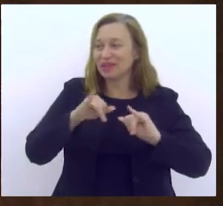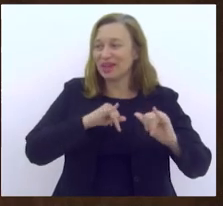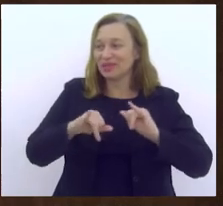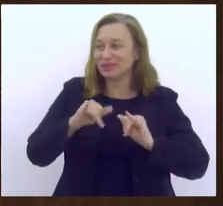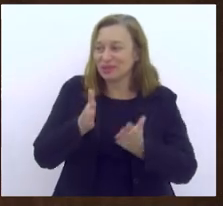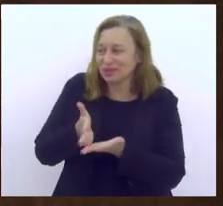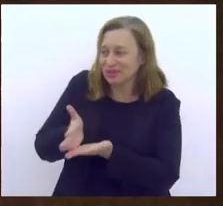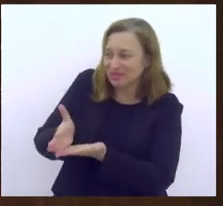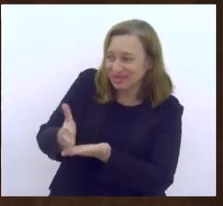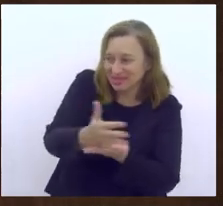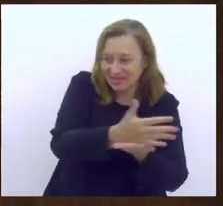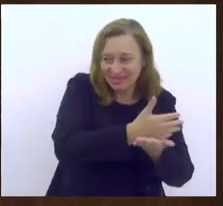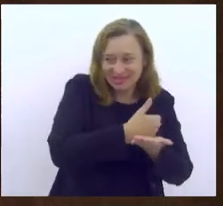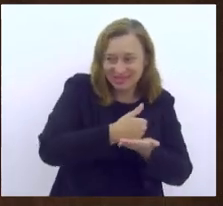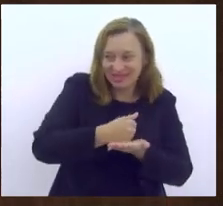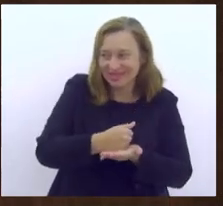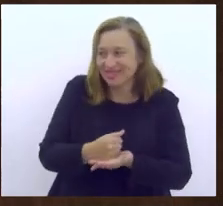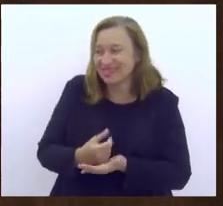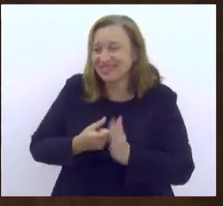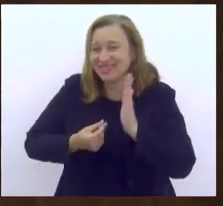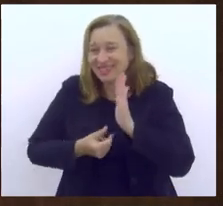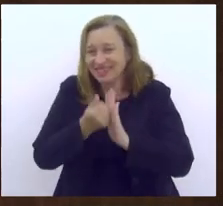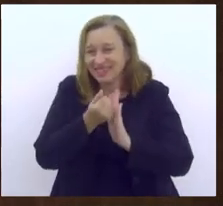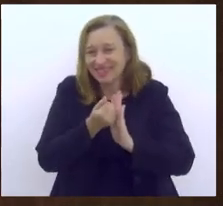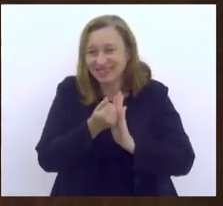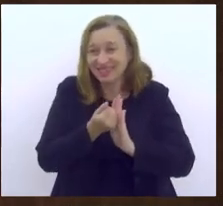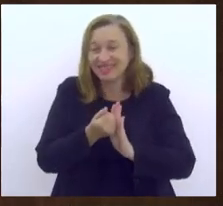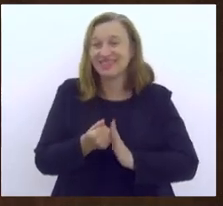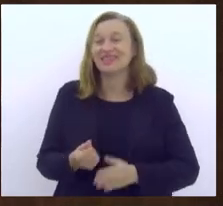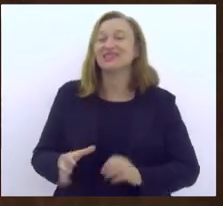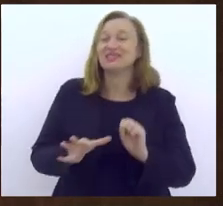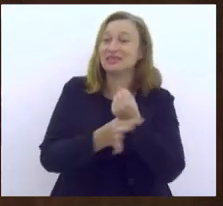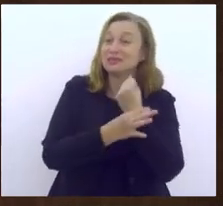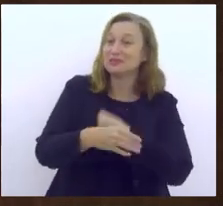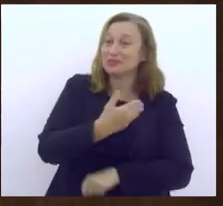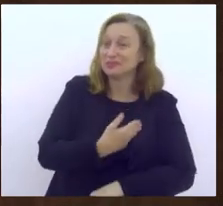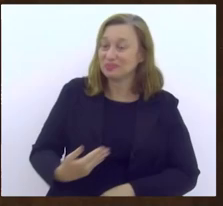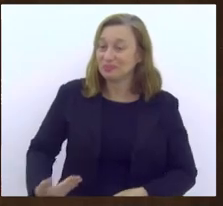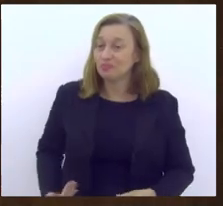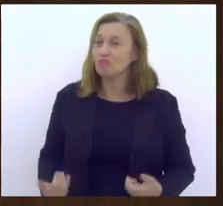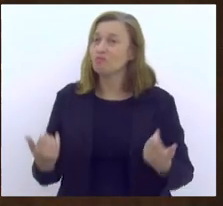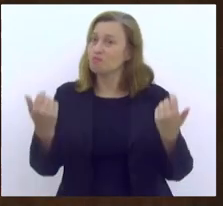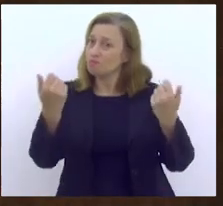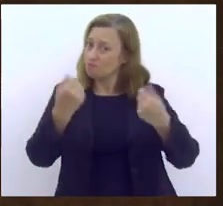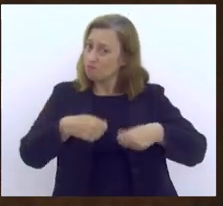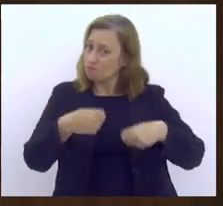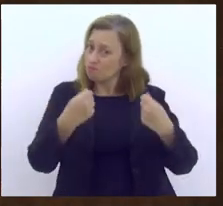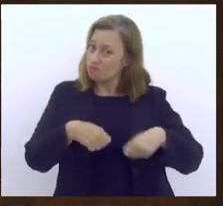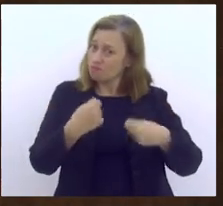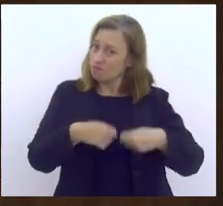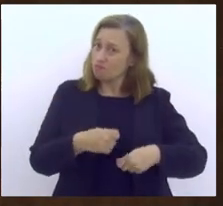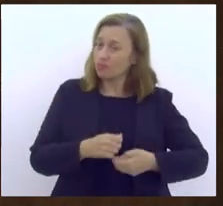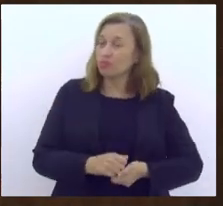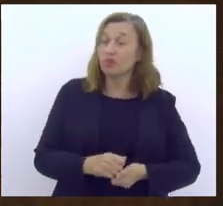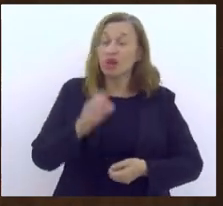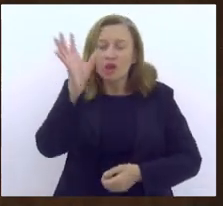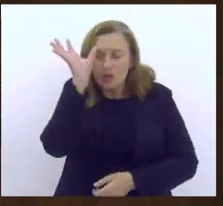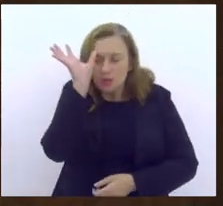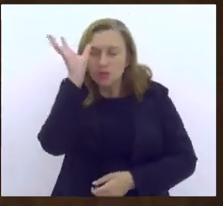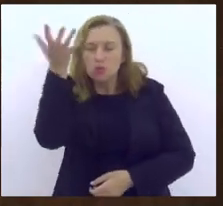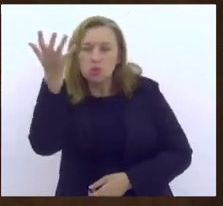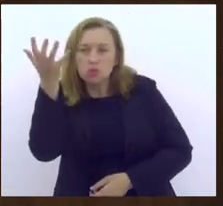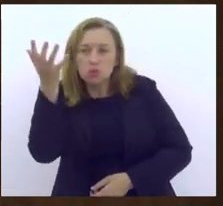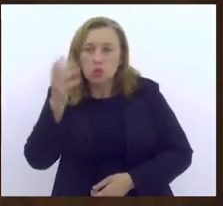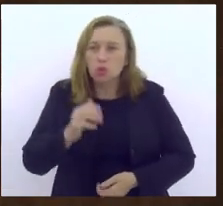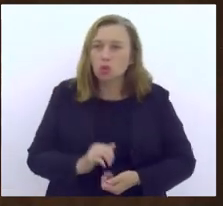de dotação orçamentária para o bom funcionamento da segurança pública, deveriam apresentar soluções e